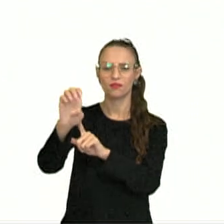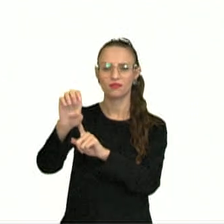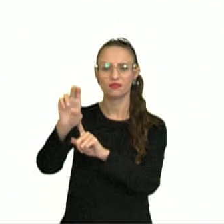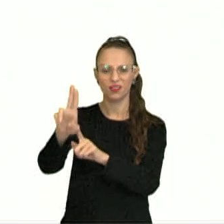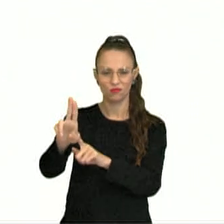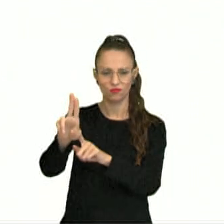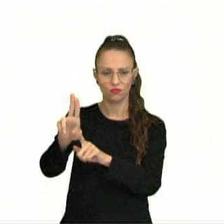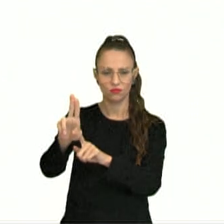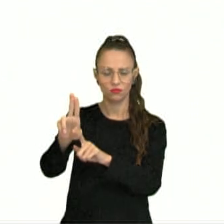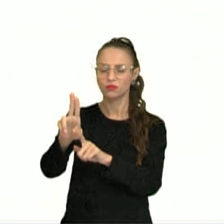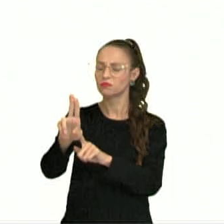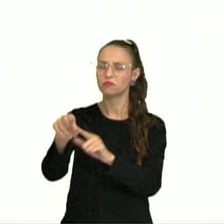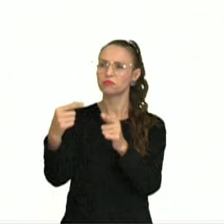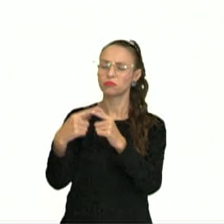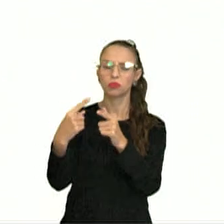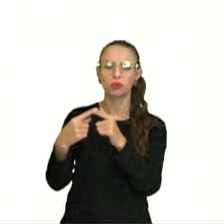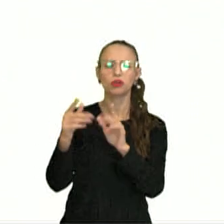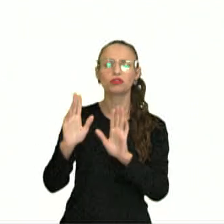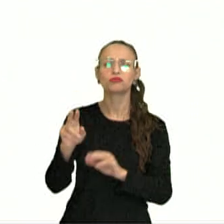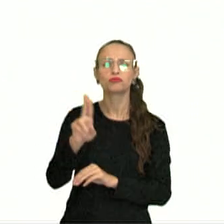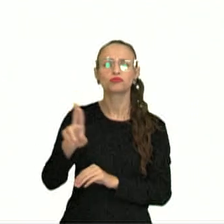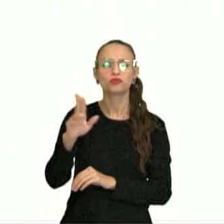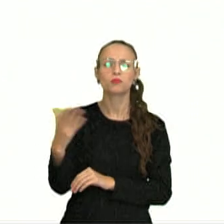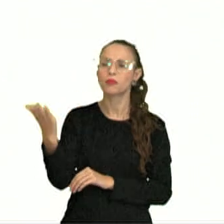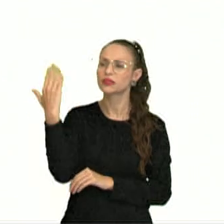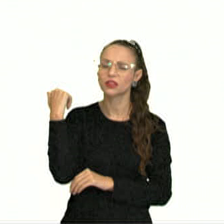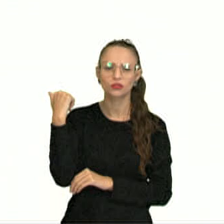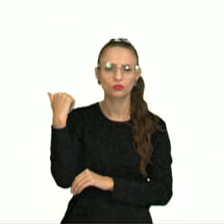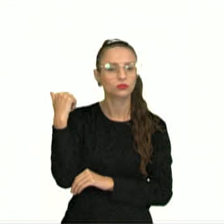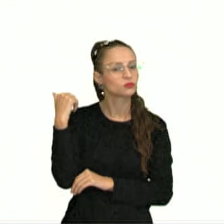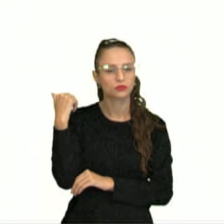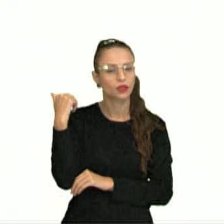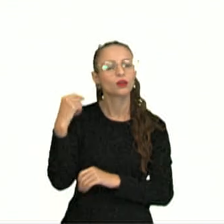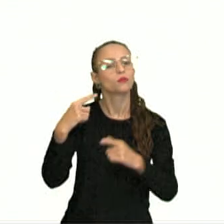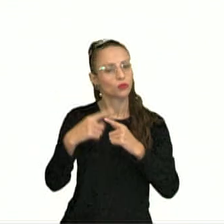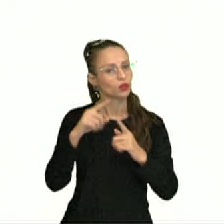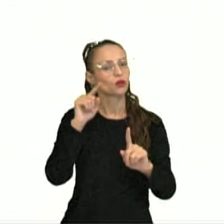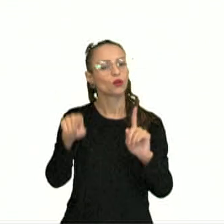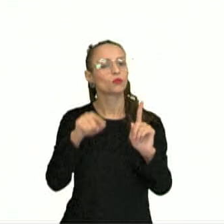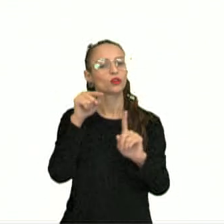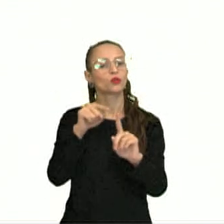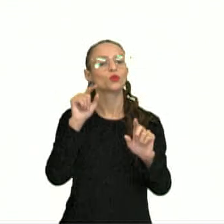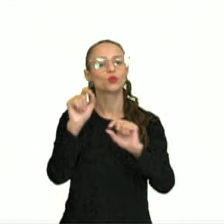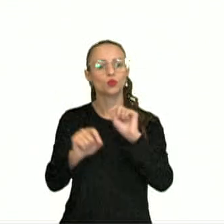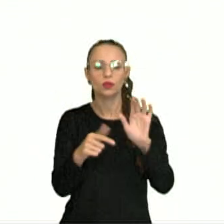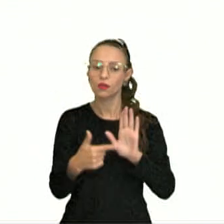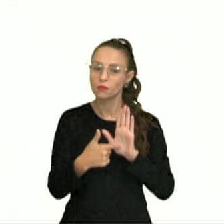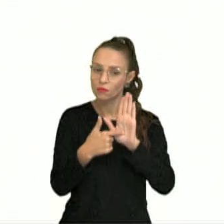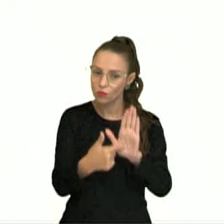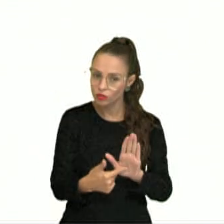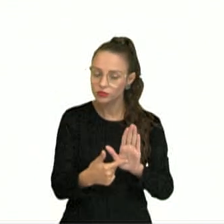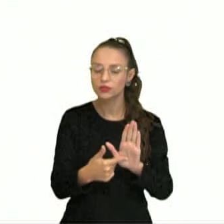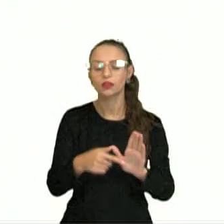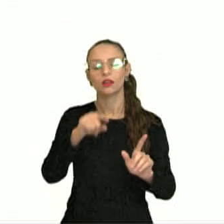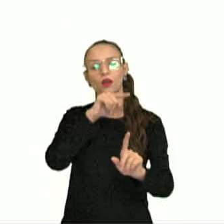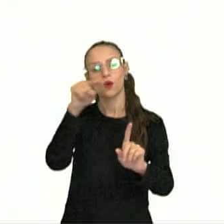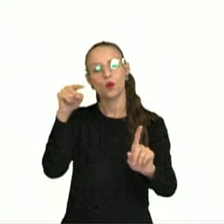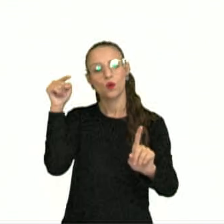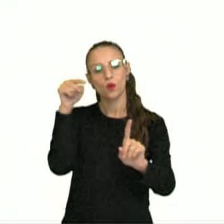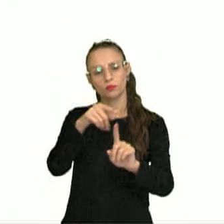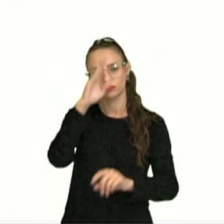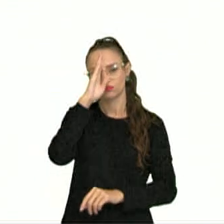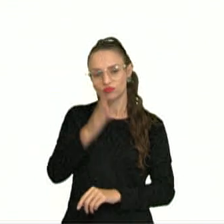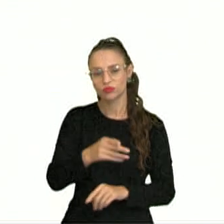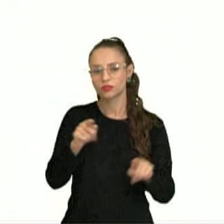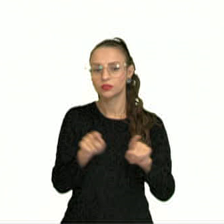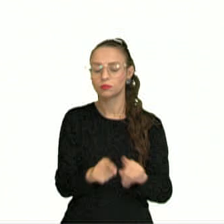realizada, né? Por que não foi utilizado, então, o passado? Justamente com esse objetivo, né? De demonstrar objetividade e